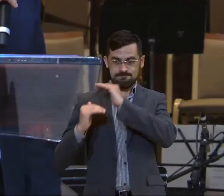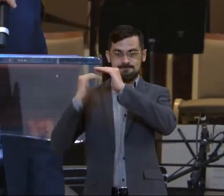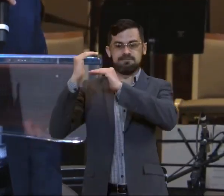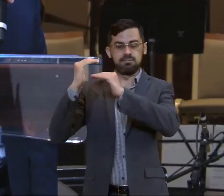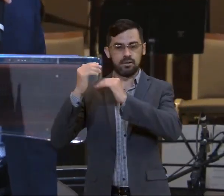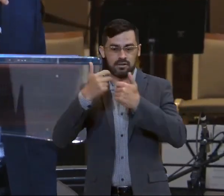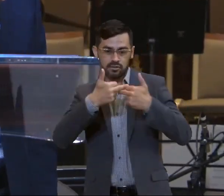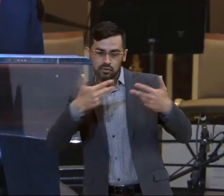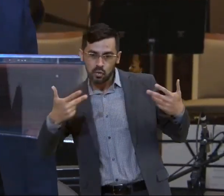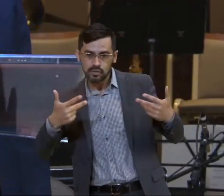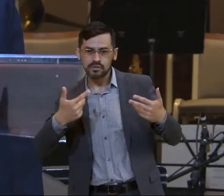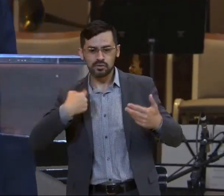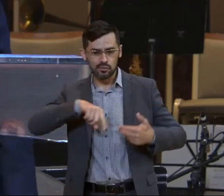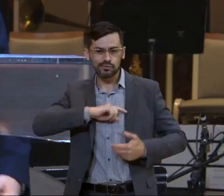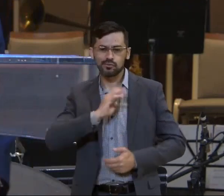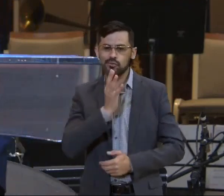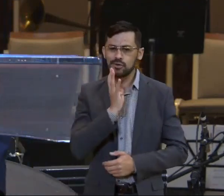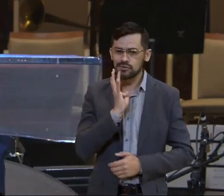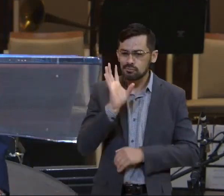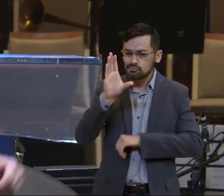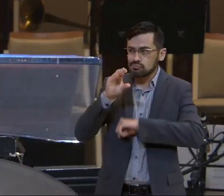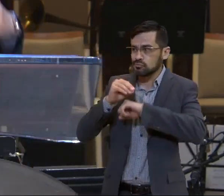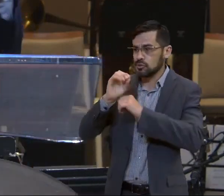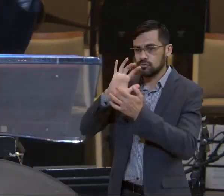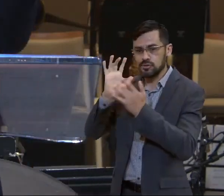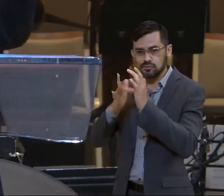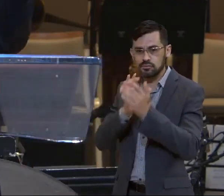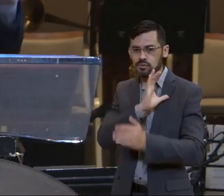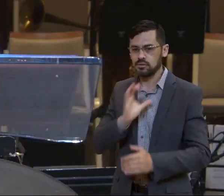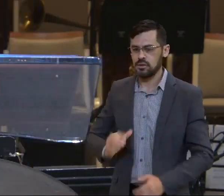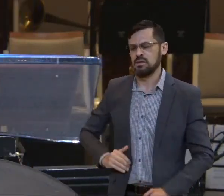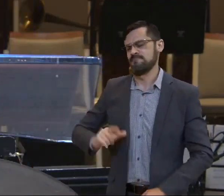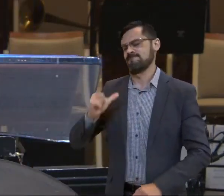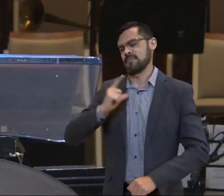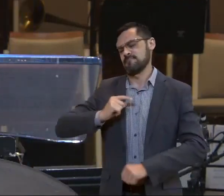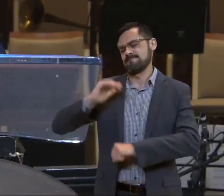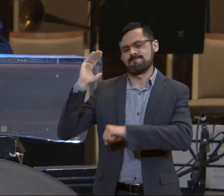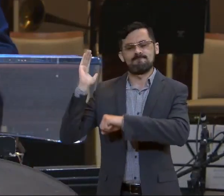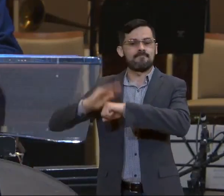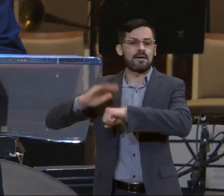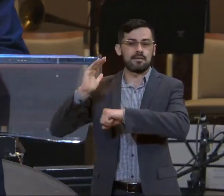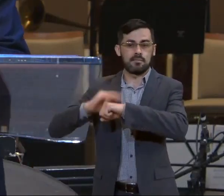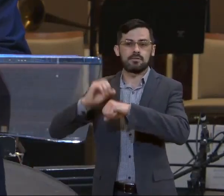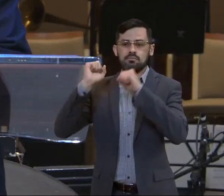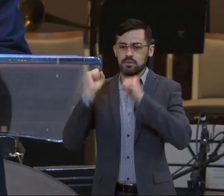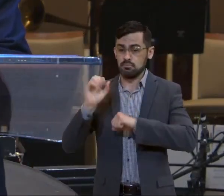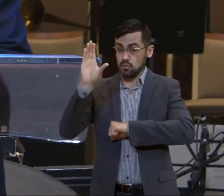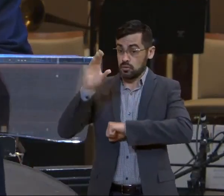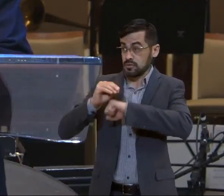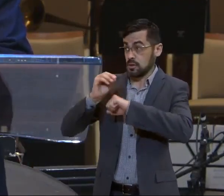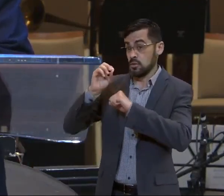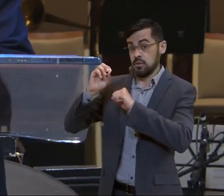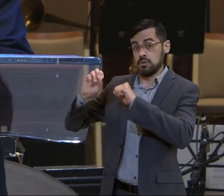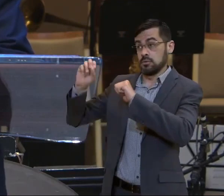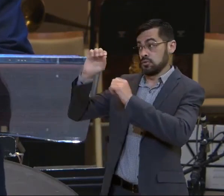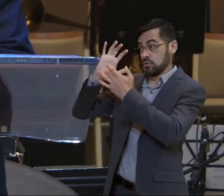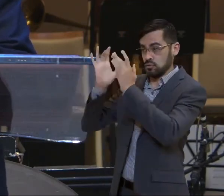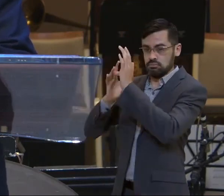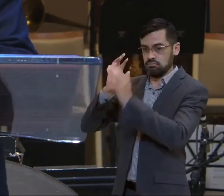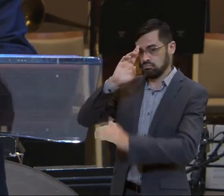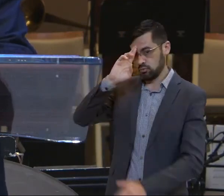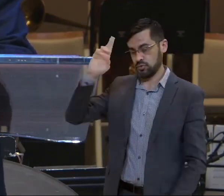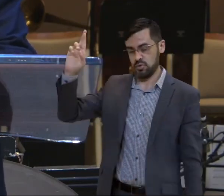a respeito do Senhor Jesus Cristo. Tem mais para a gente conhecer a respeito do Senhor Jesus